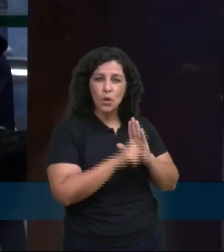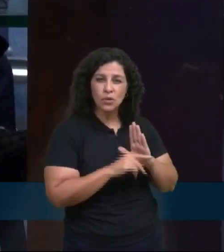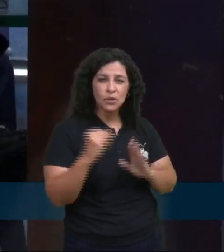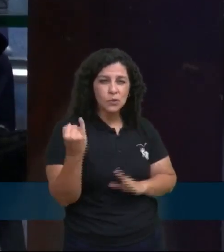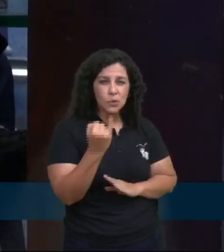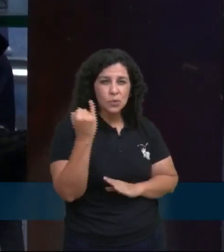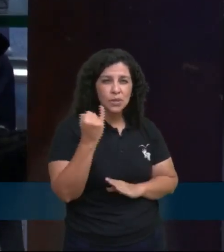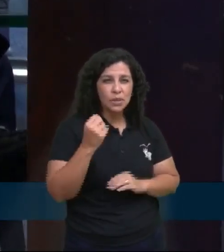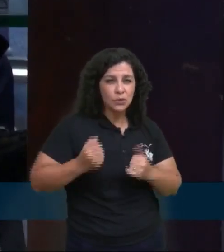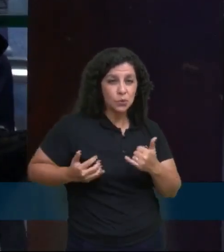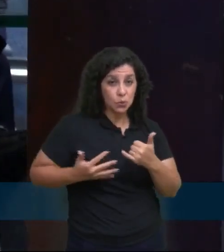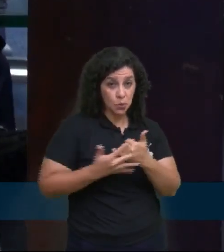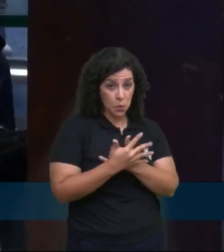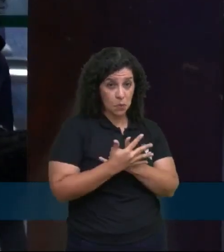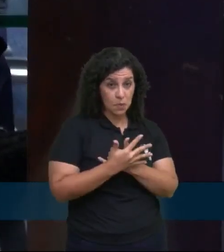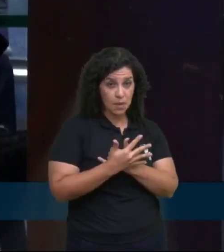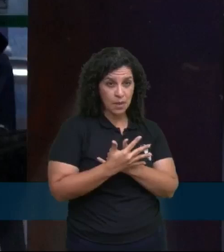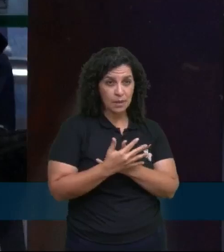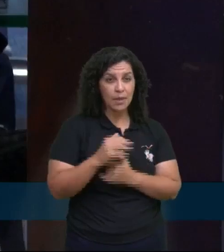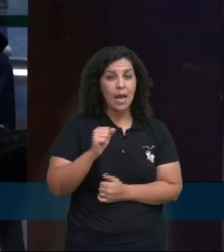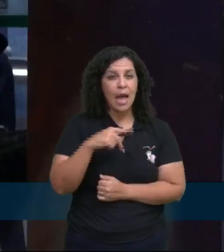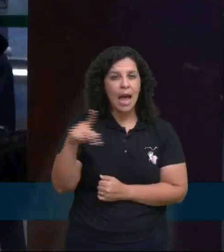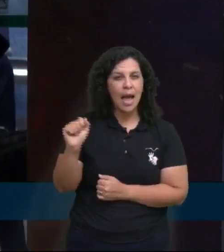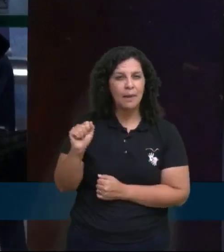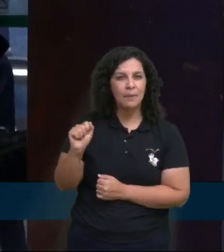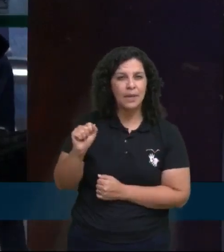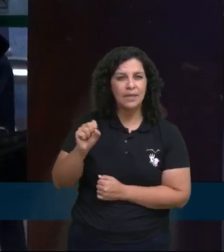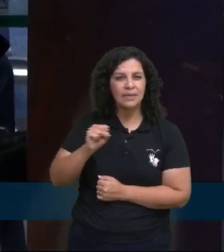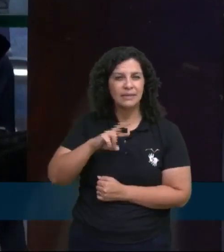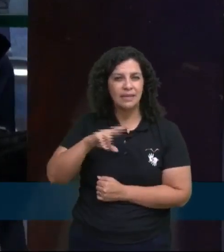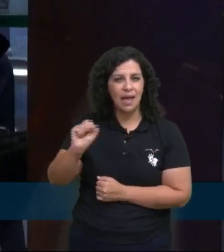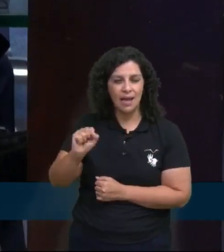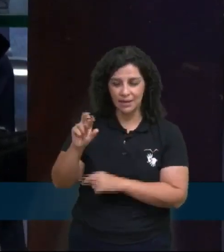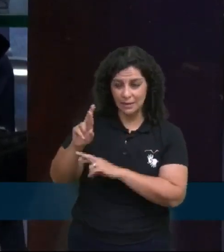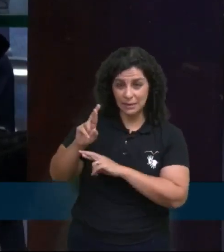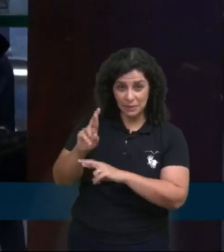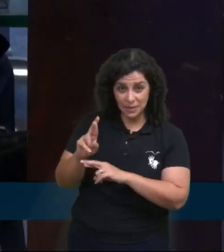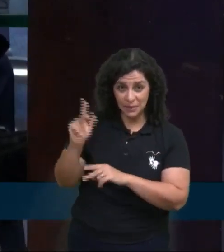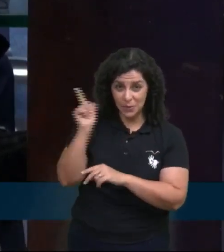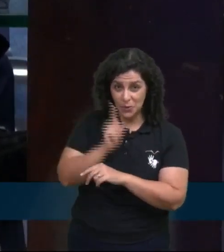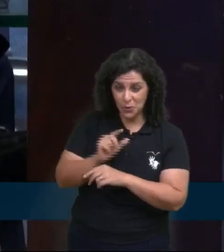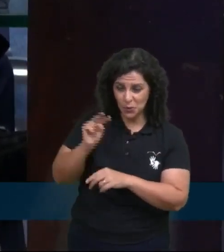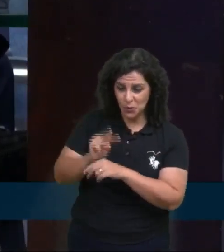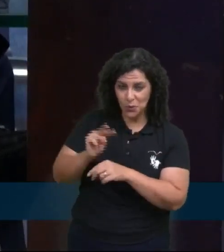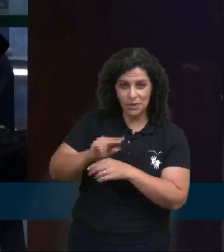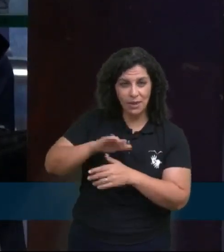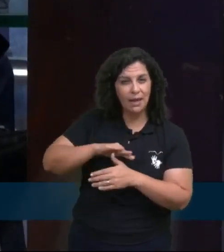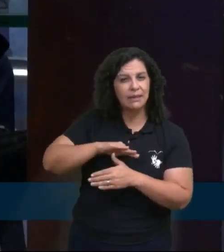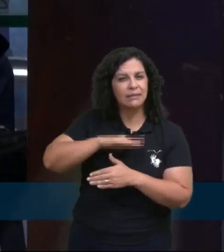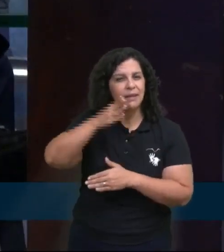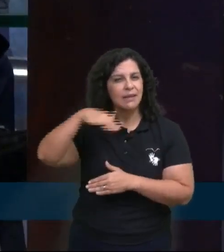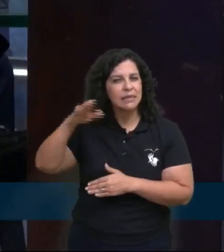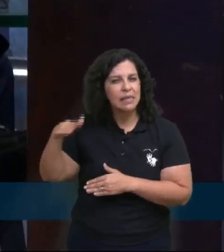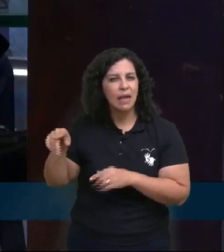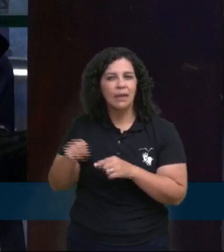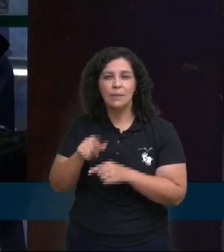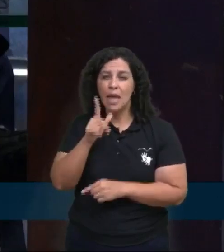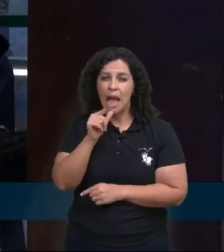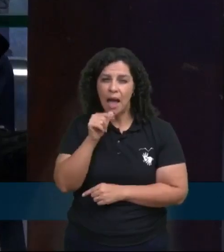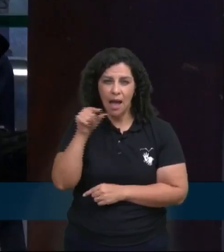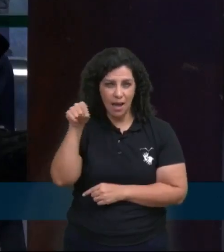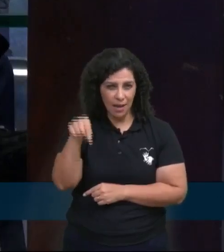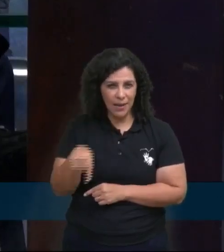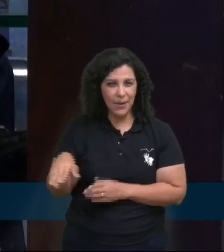meio ambiente. Era a APA da Serra de Esperança, para preservar as serras e os mananciais